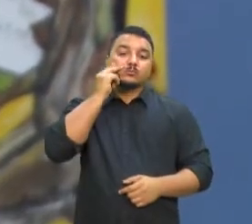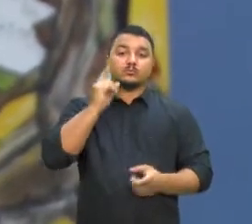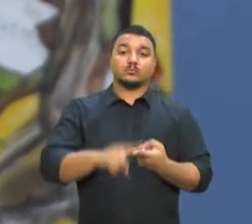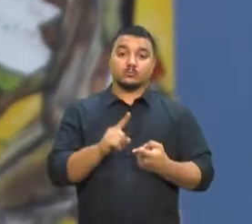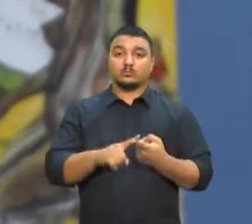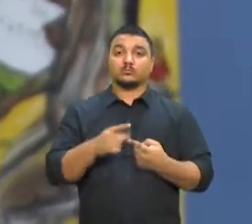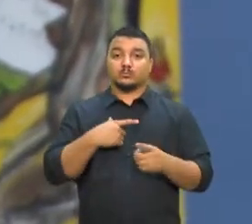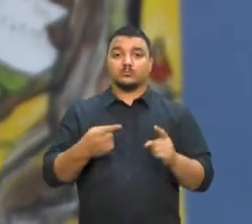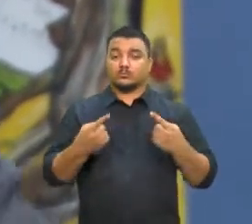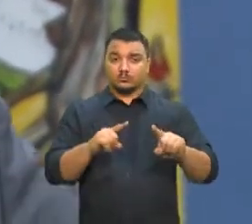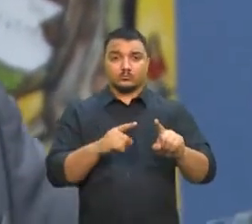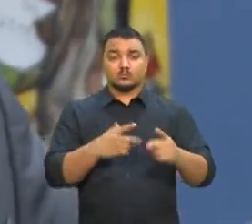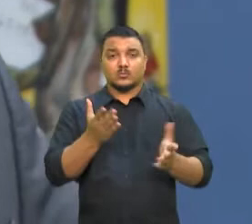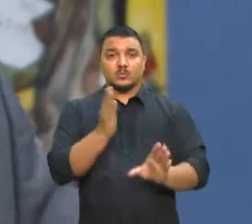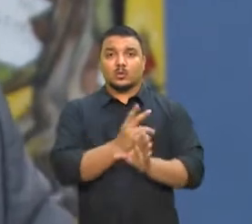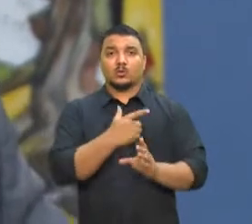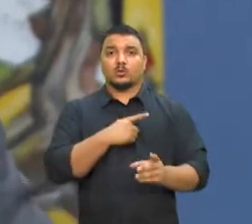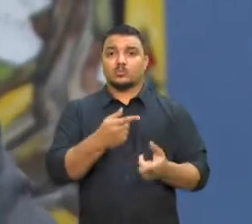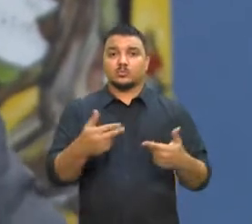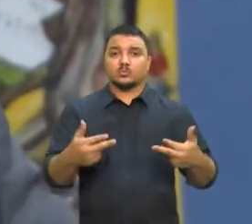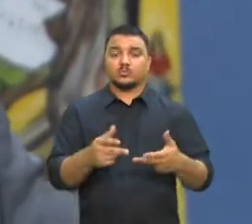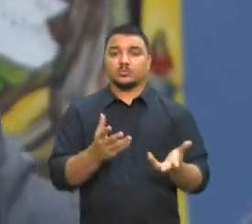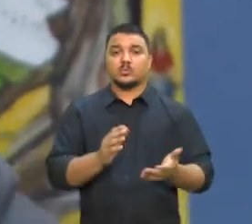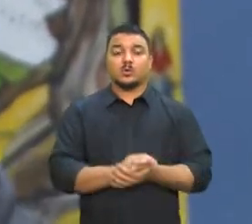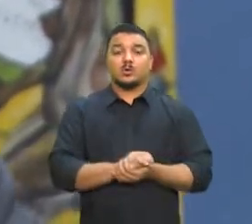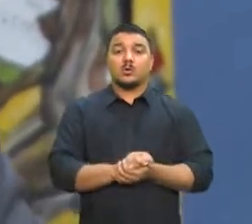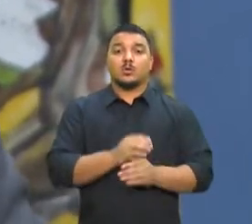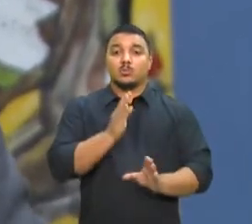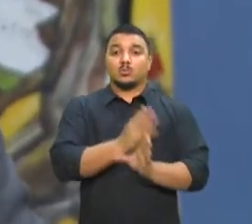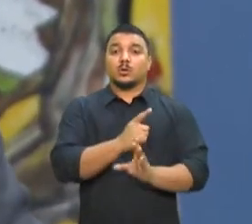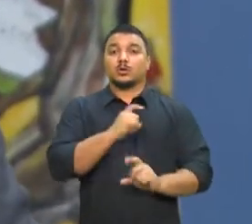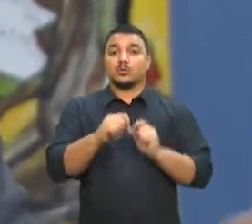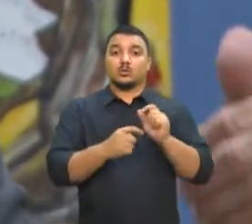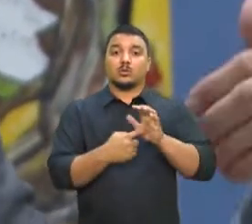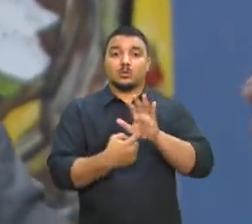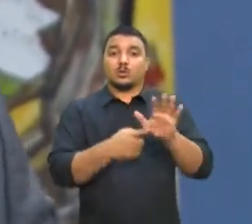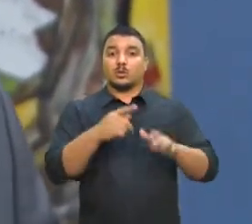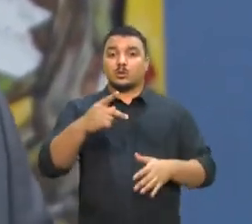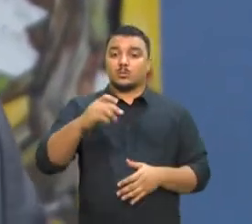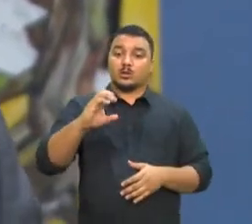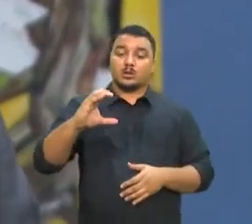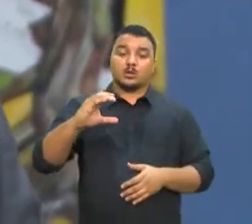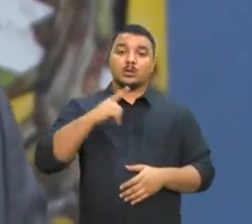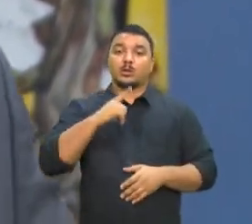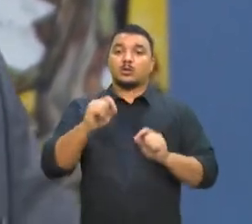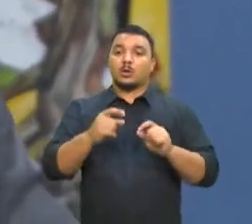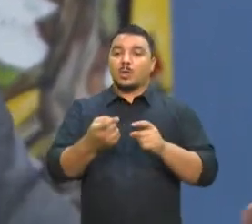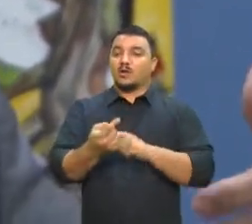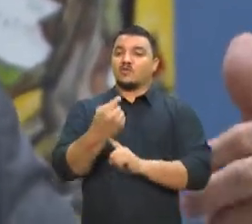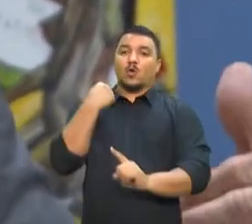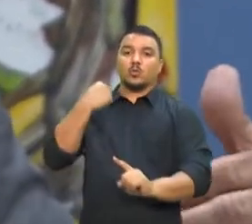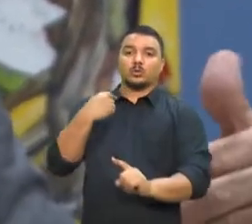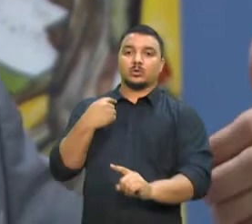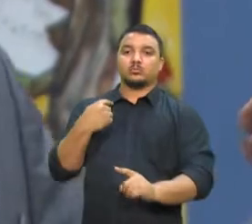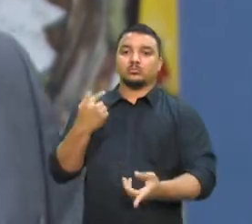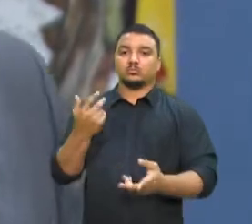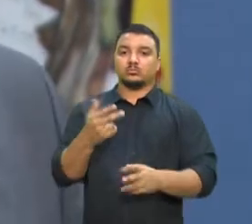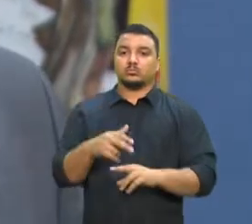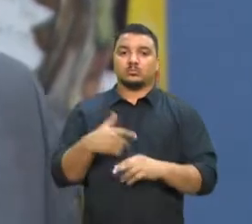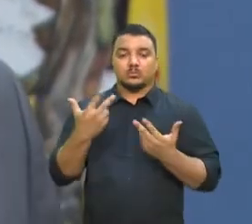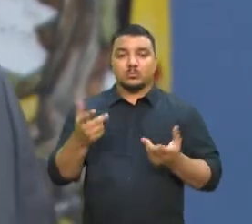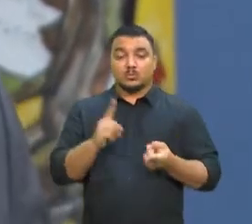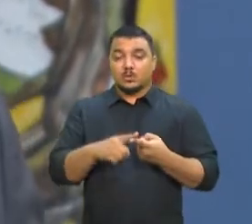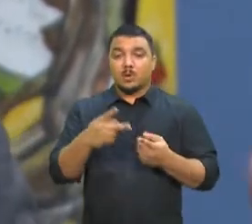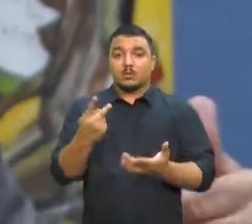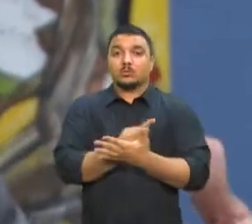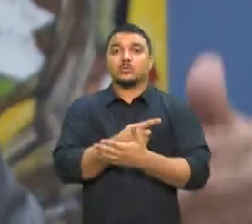contesta a possibilidade de fraude. O parlamentar destaca que a PEC representa um retrocesso e que poderá aumentar o risco